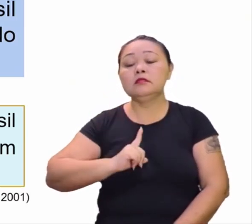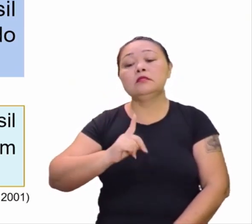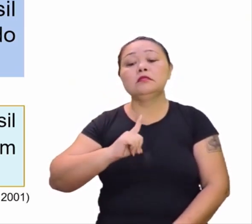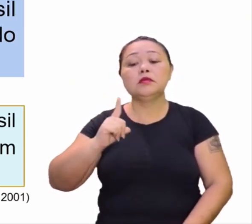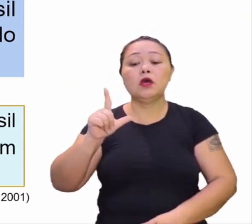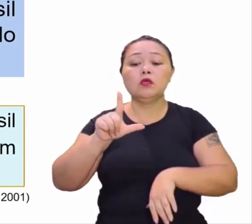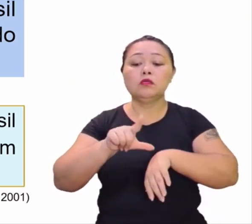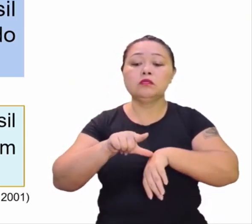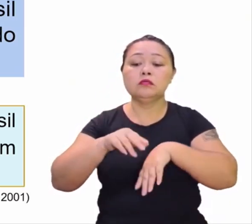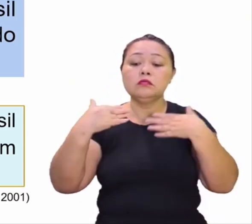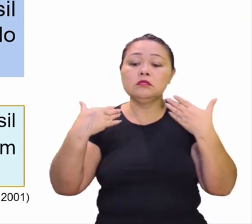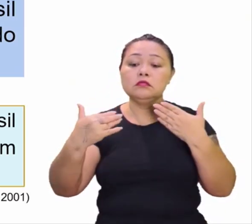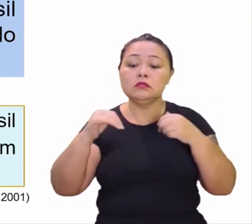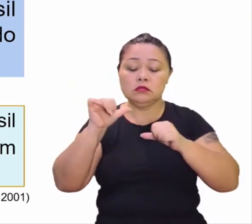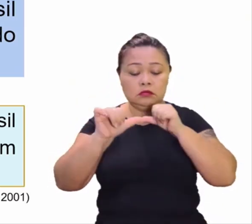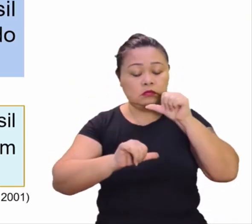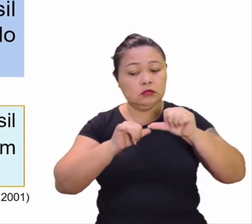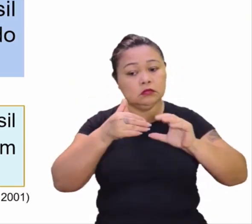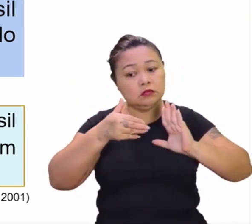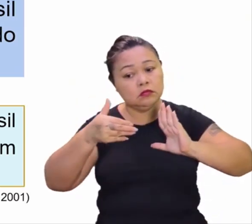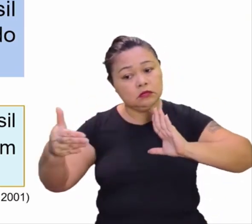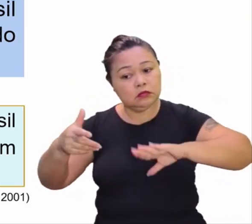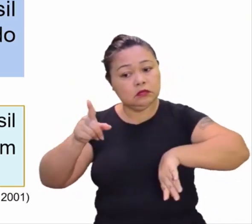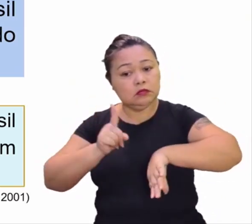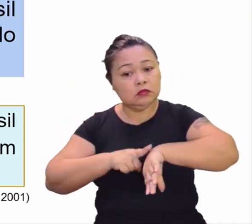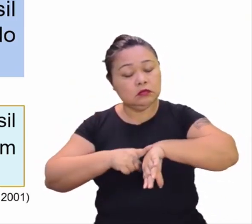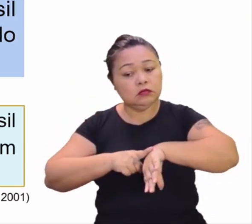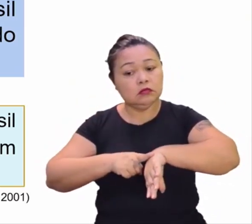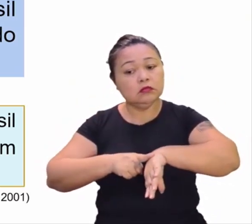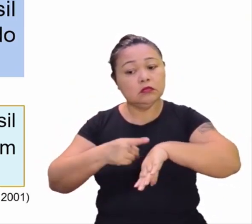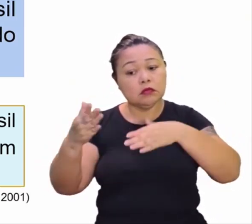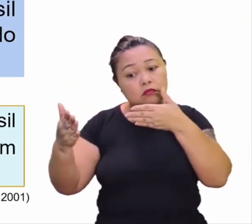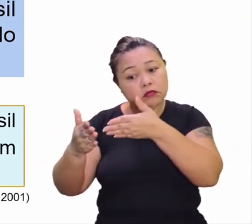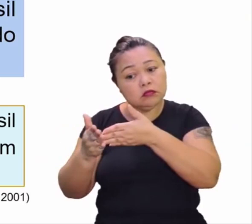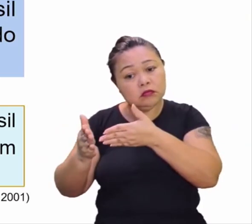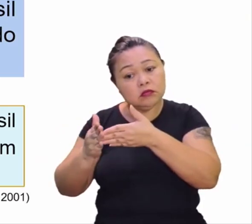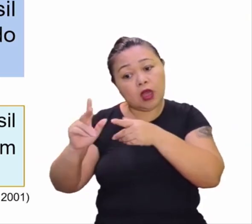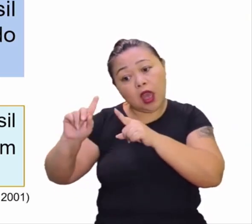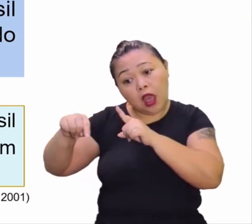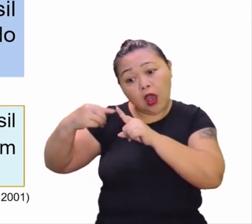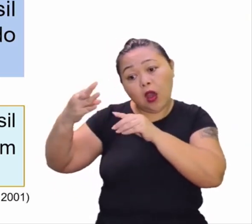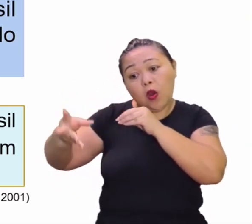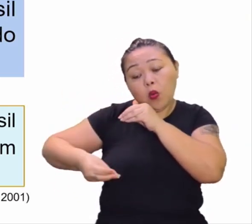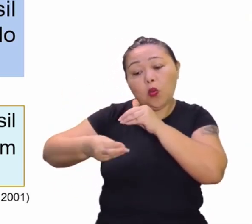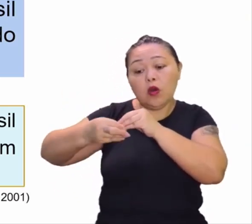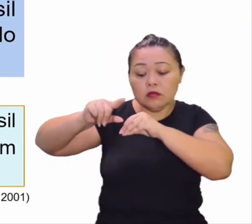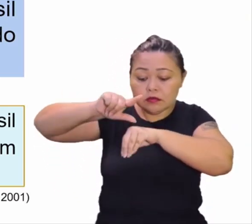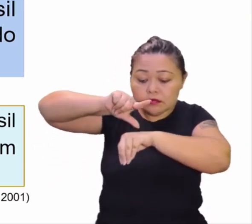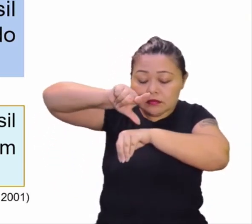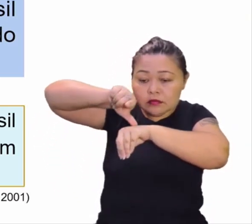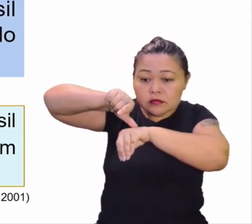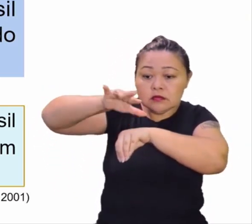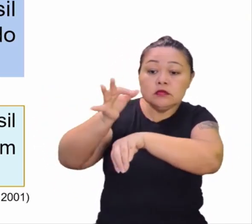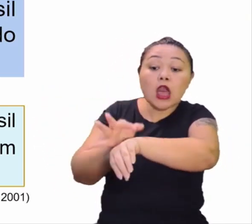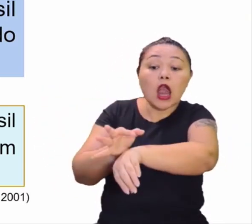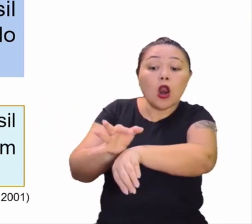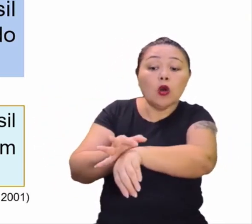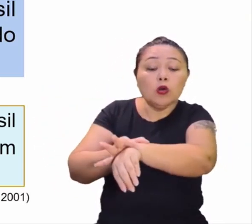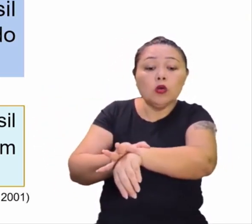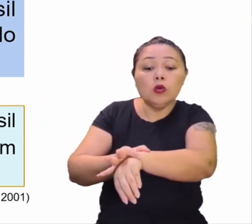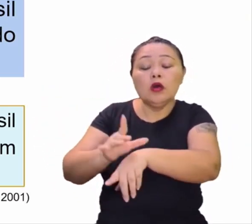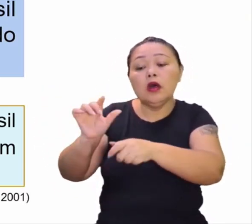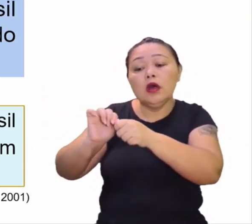de verão é um sistema de mudança temporária de horário com adiantamento de 1 hora dos relógios. Qual que é o